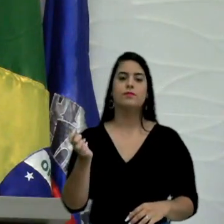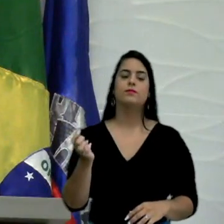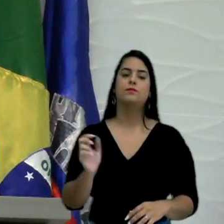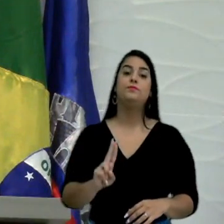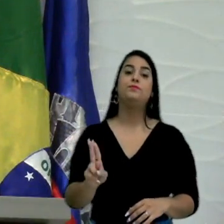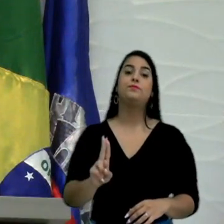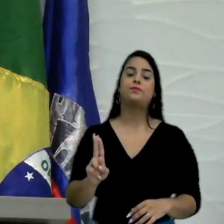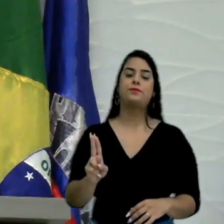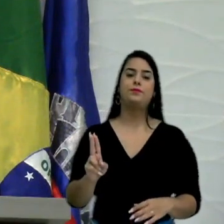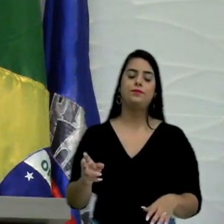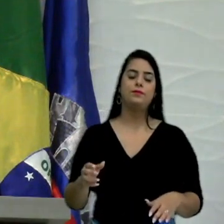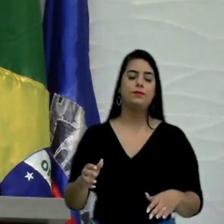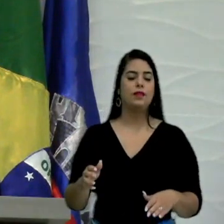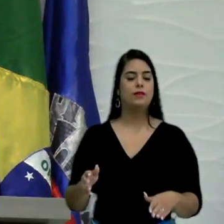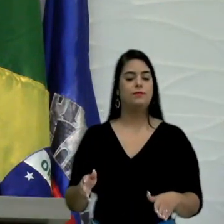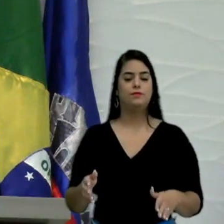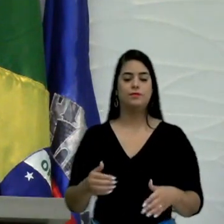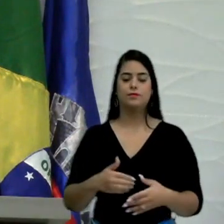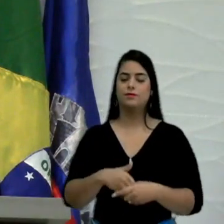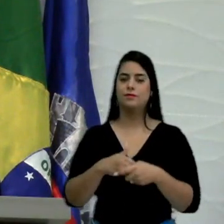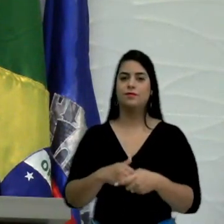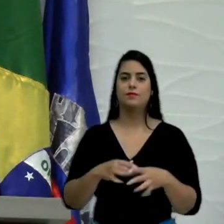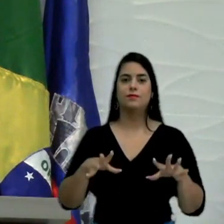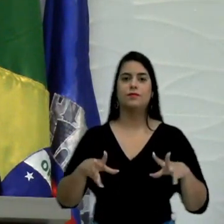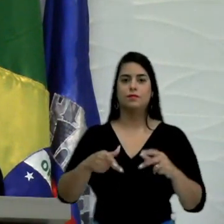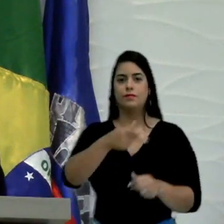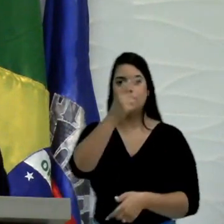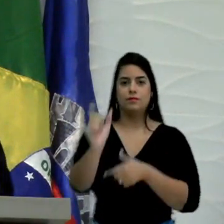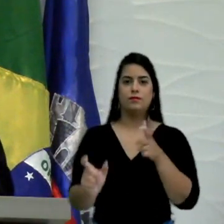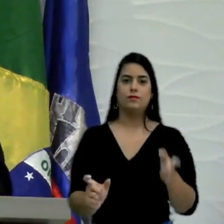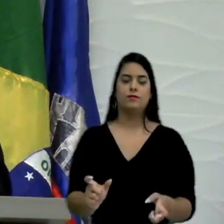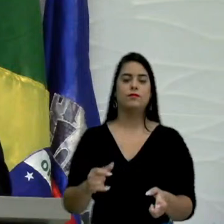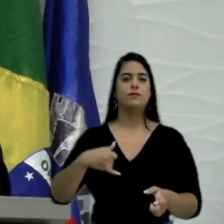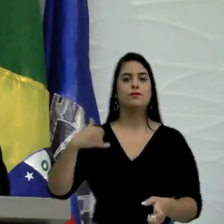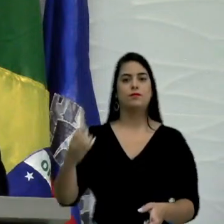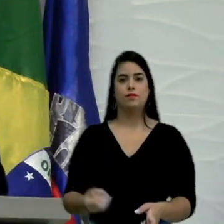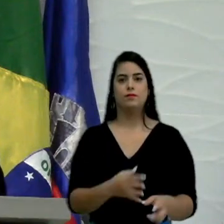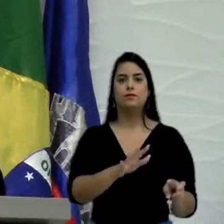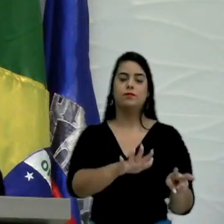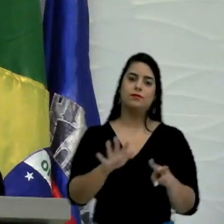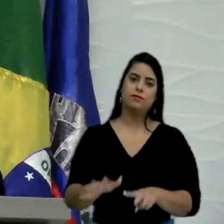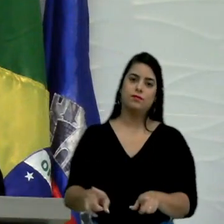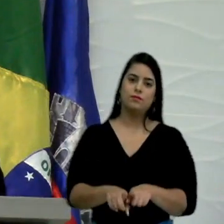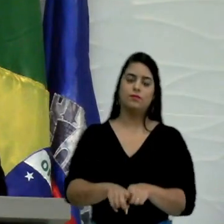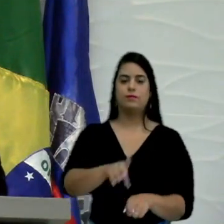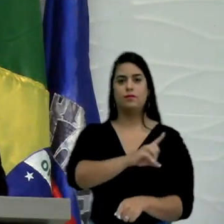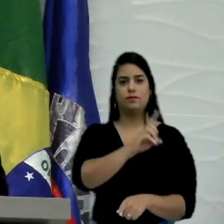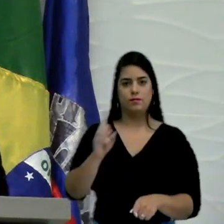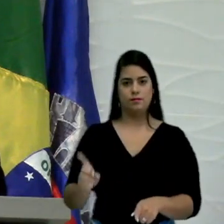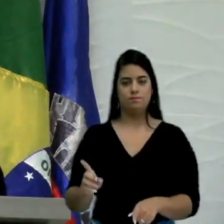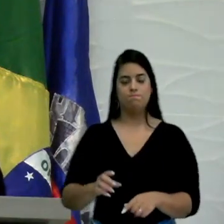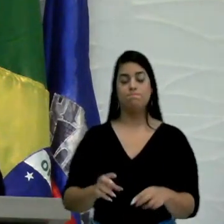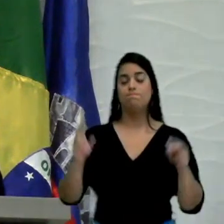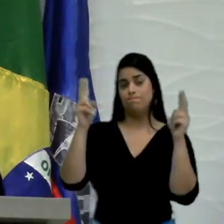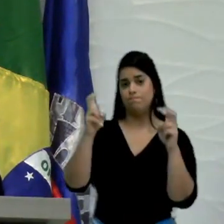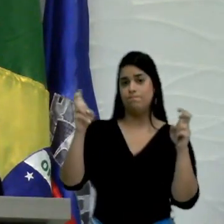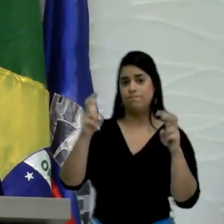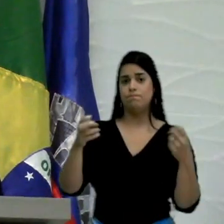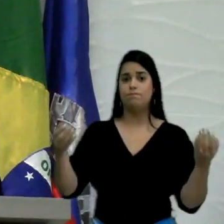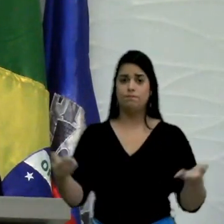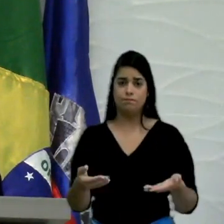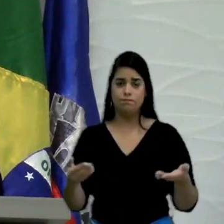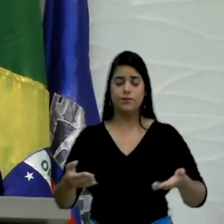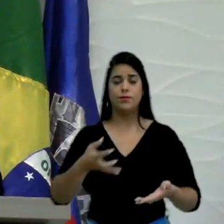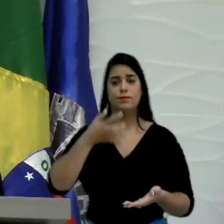dela, quero saudar todos os aniversariantes do dia e da semana. Quero agora tratar de um assunto de extrema